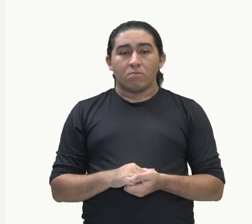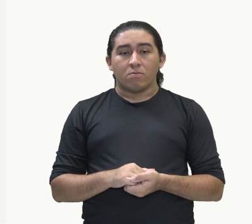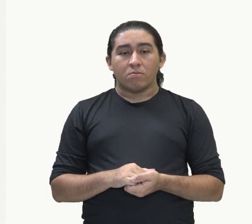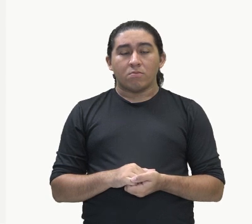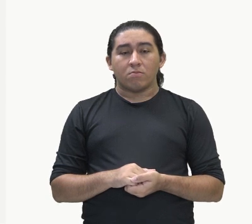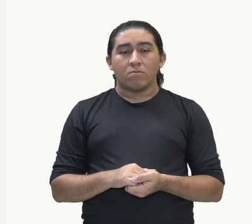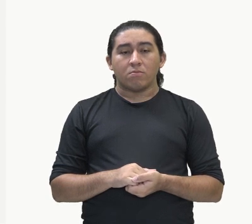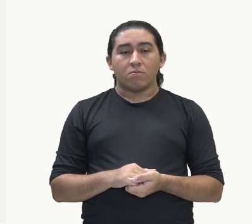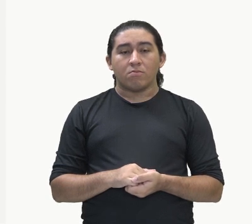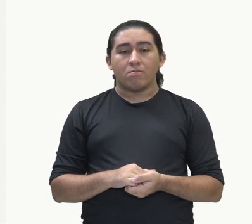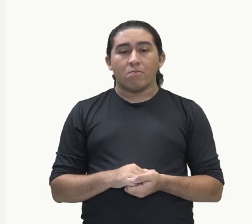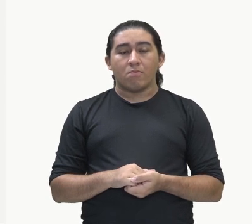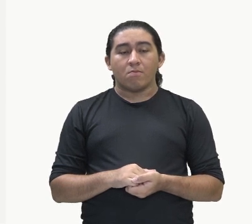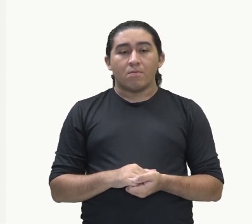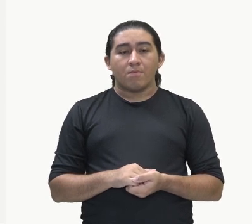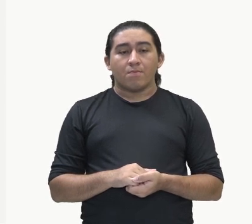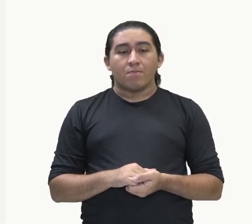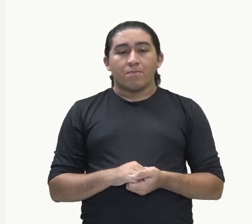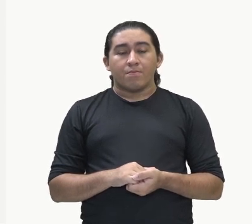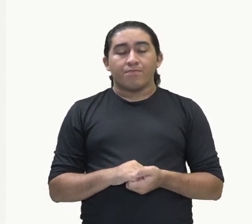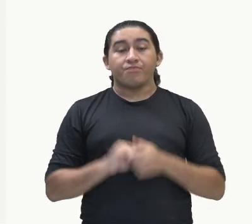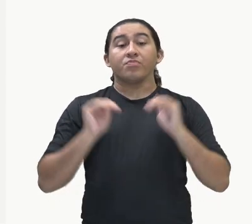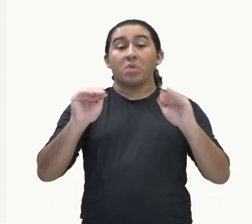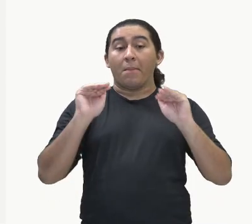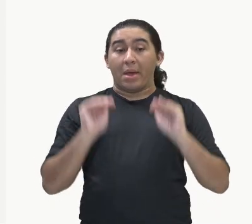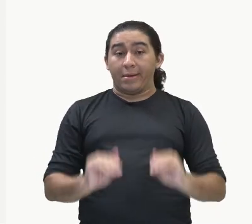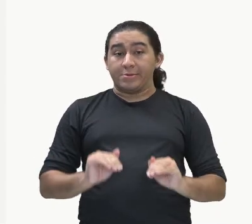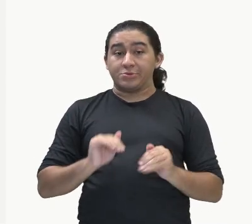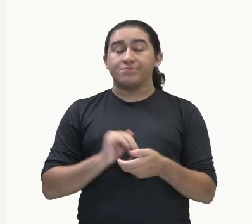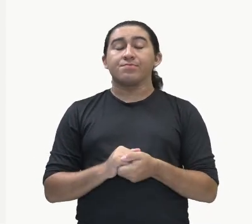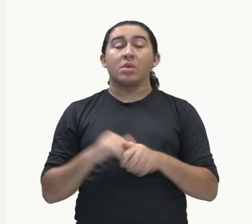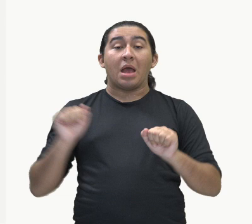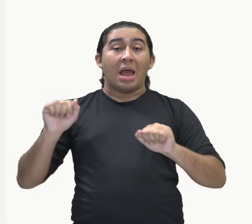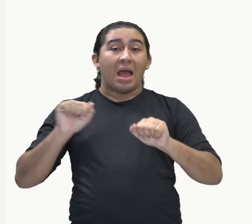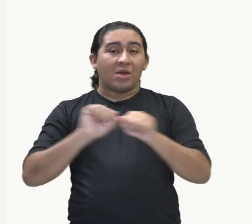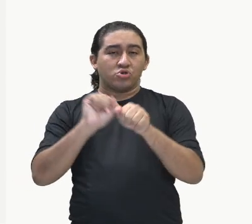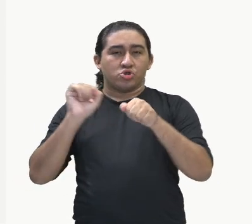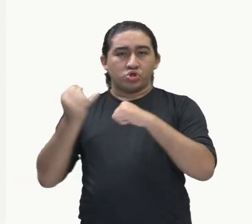adjective. A posição do adjetivo, gente, ela pode